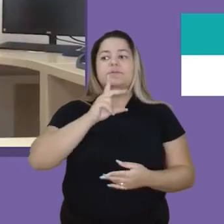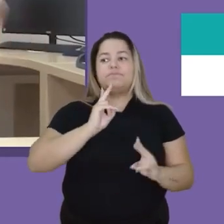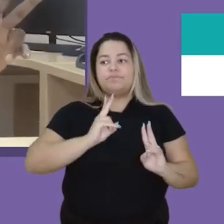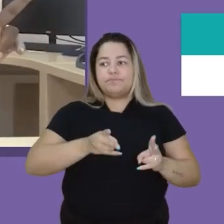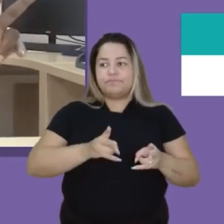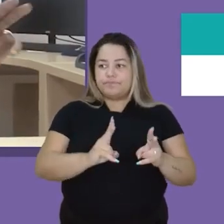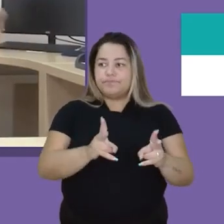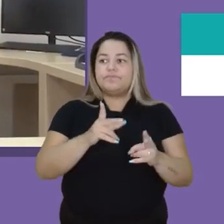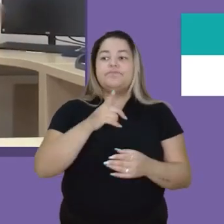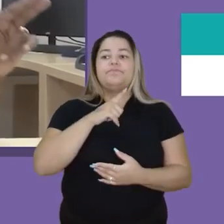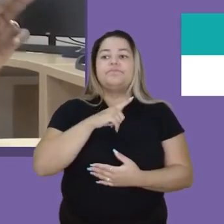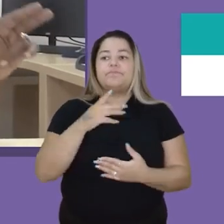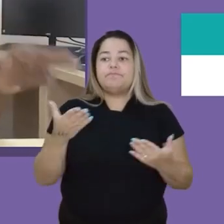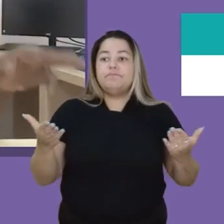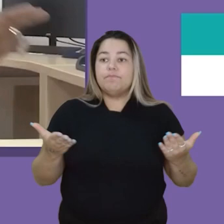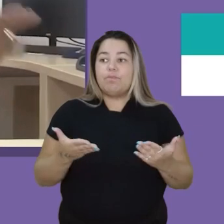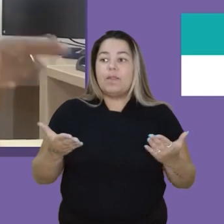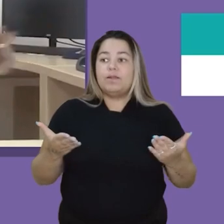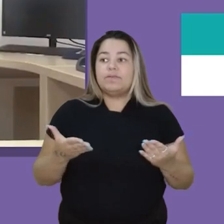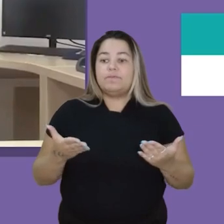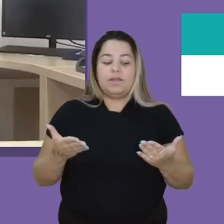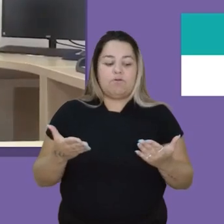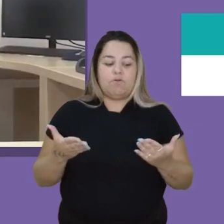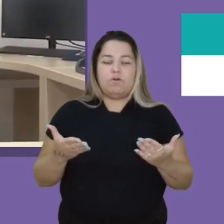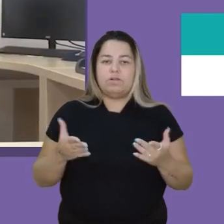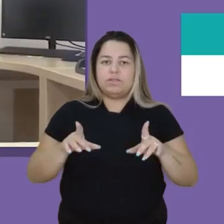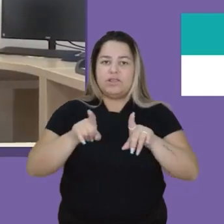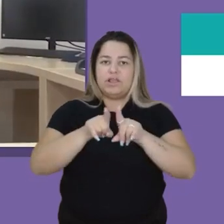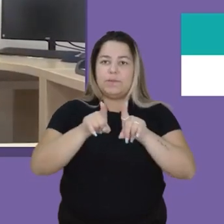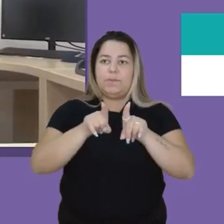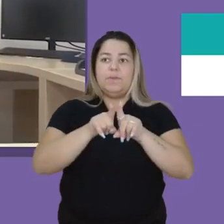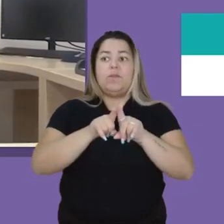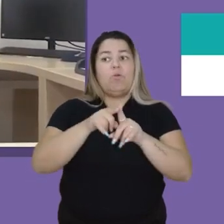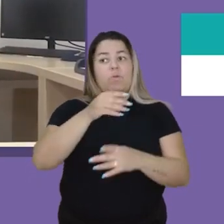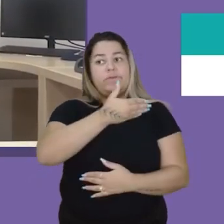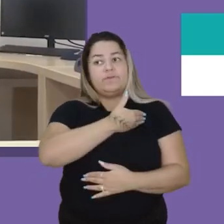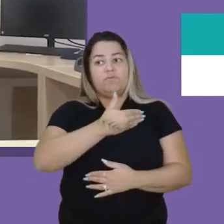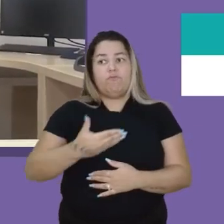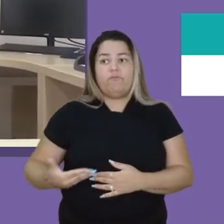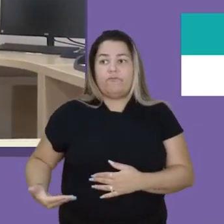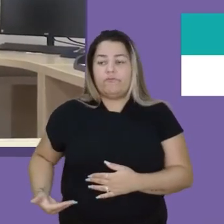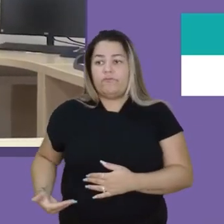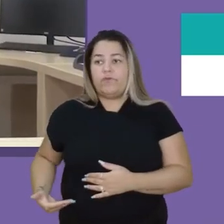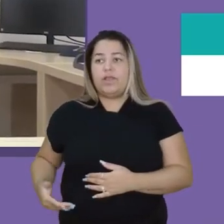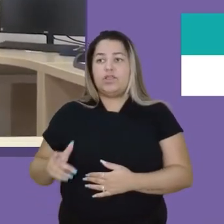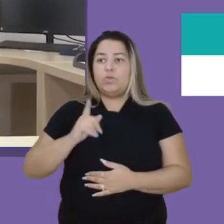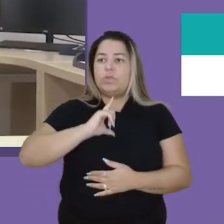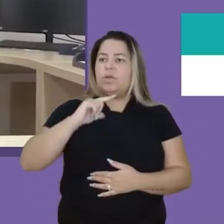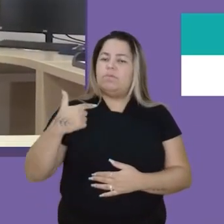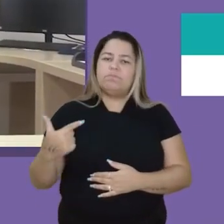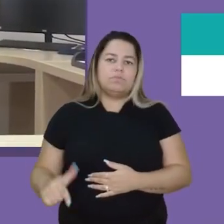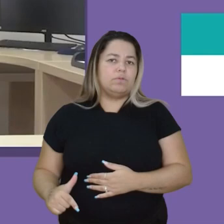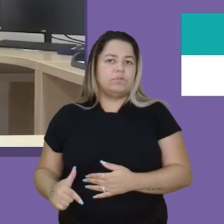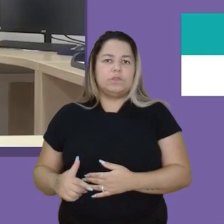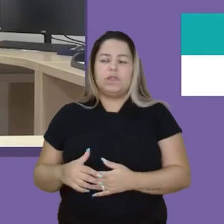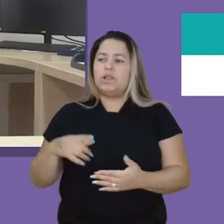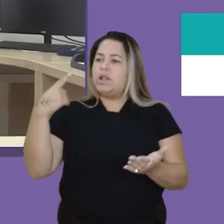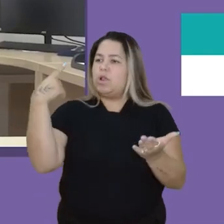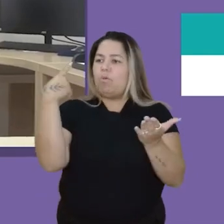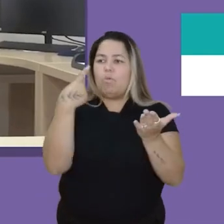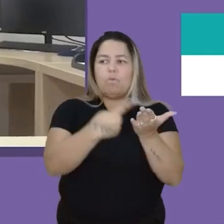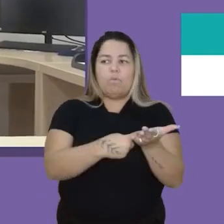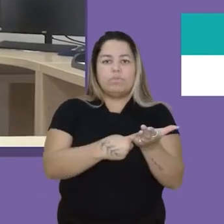e que agora se aguça com esse governo que não tem nenhum